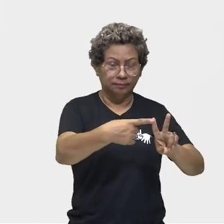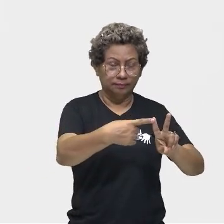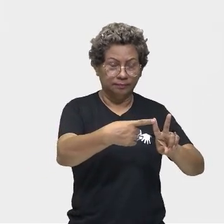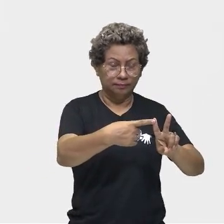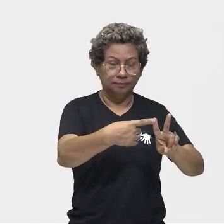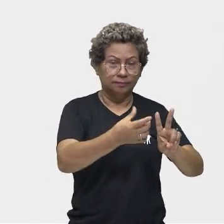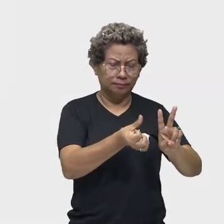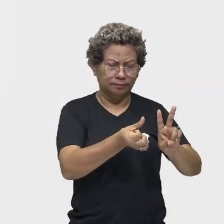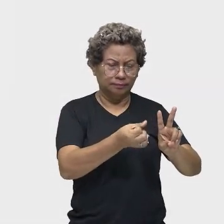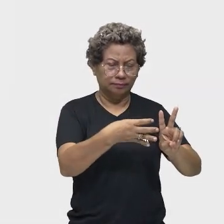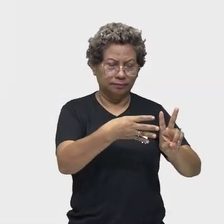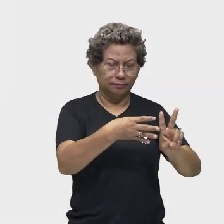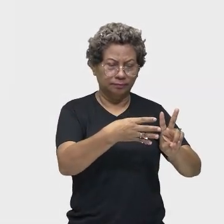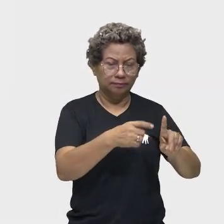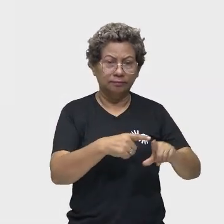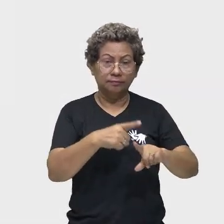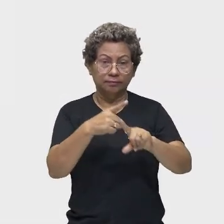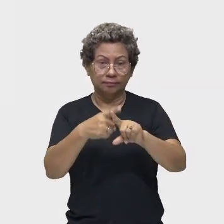Ora,